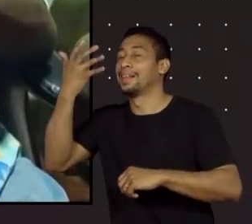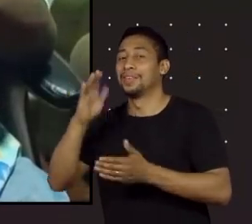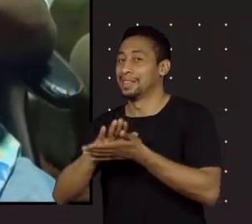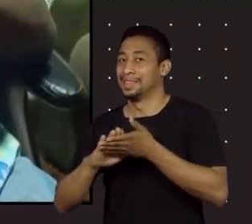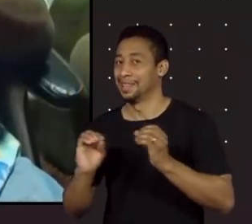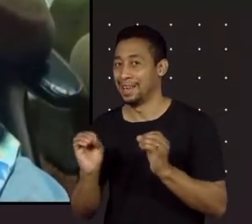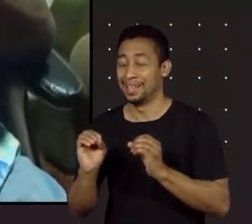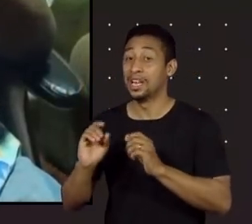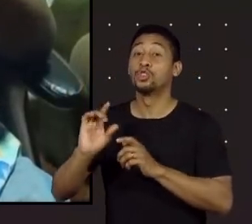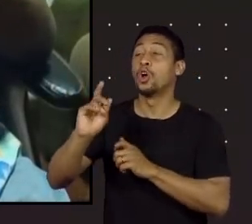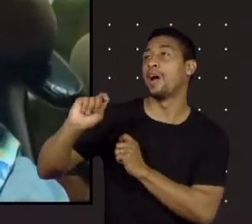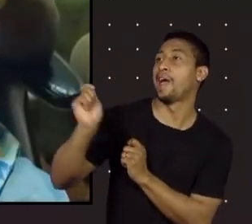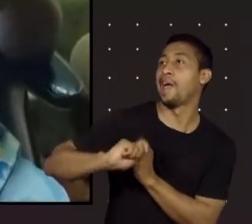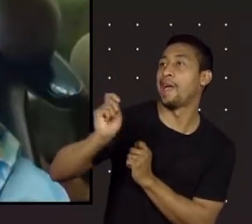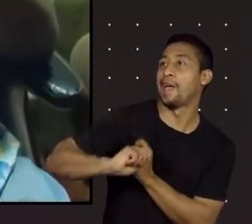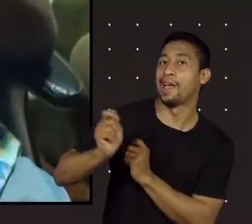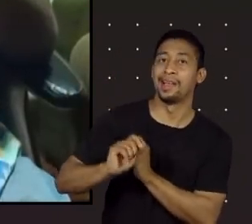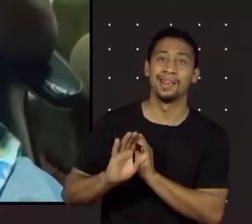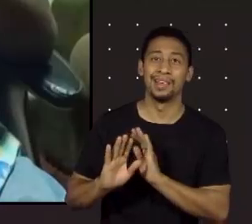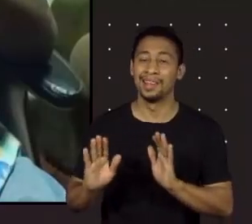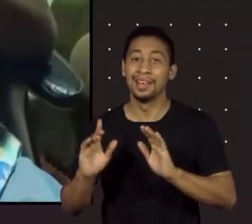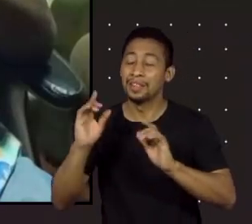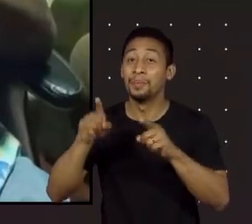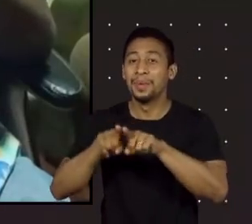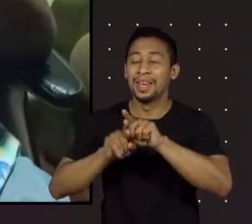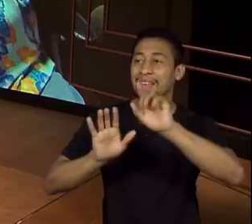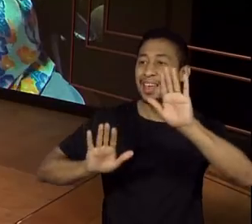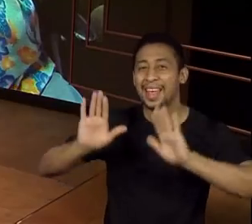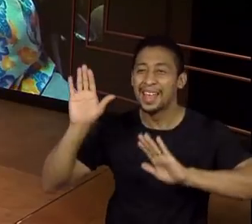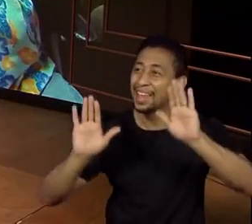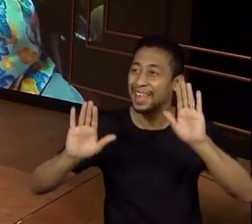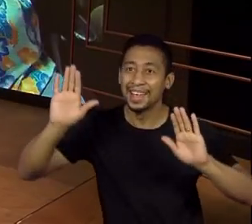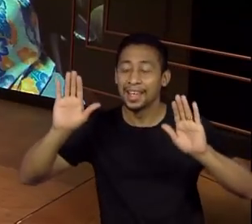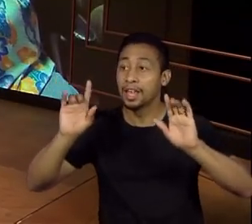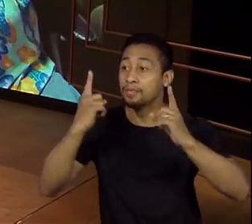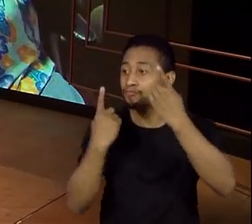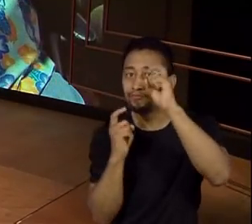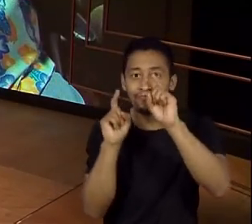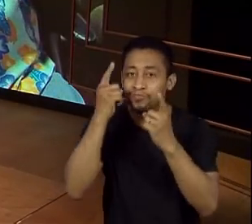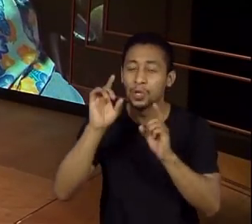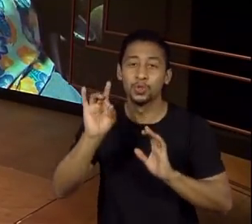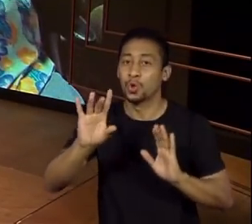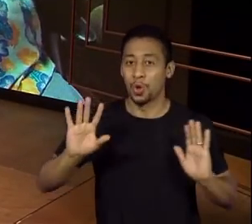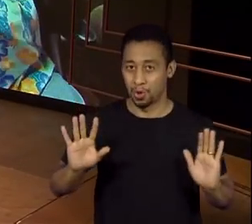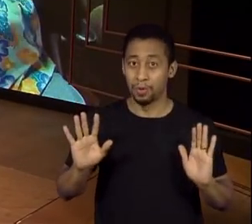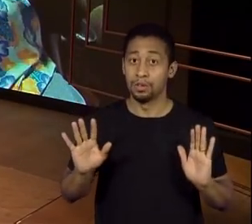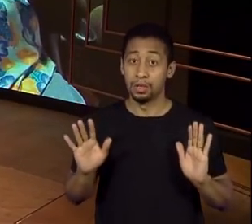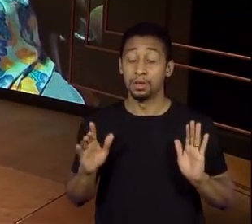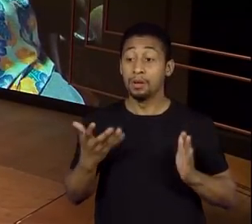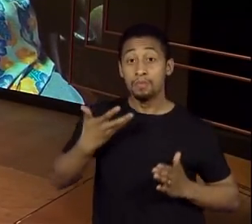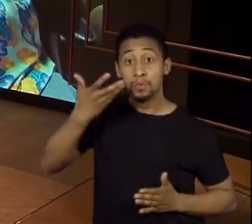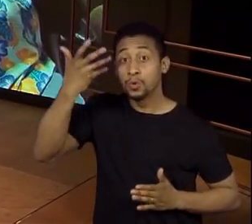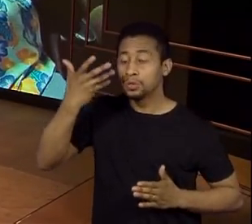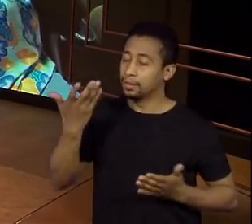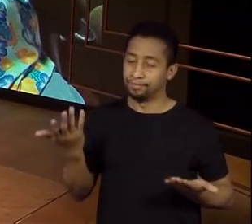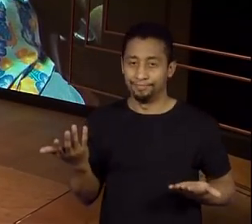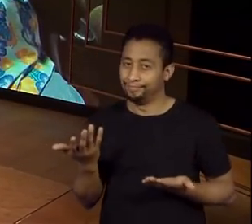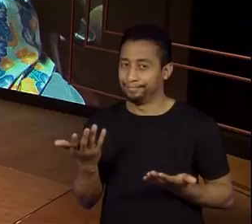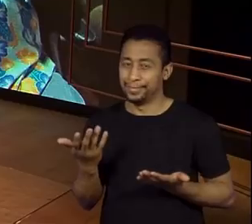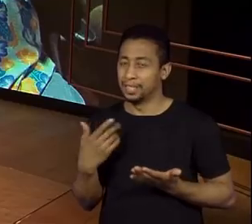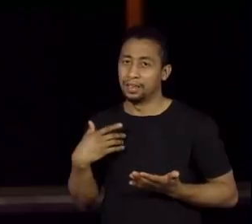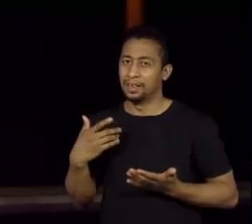Ah. A gente fazia mímica. Cantar era coisa muito distante da gente, né, naquela